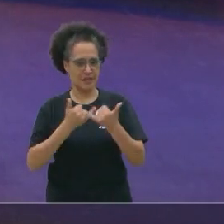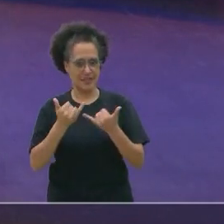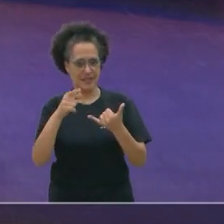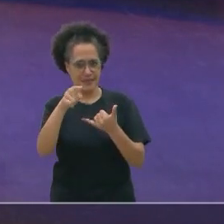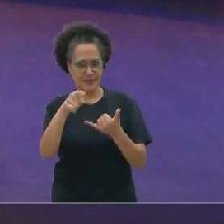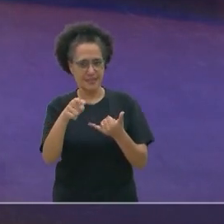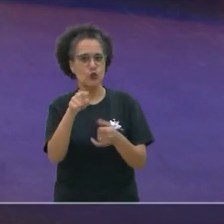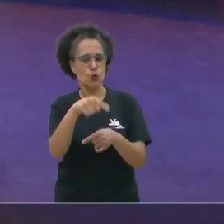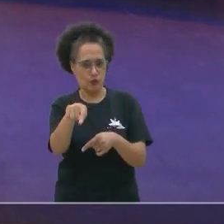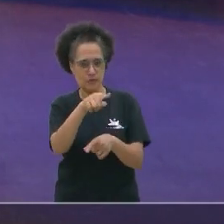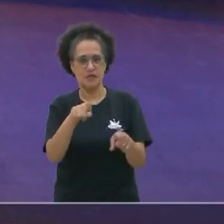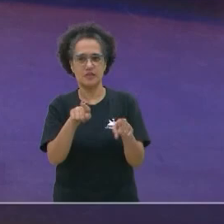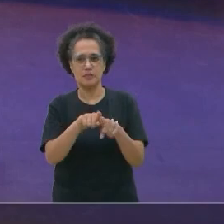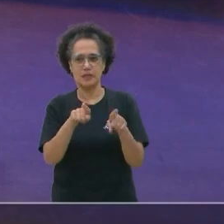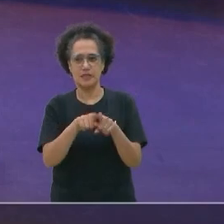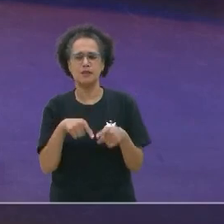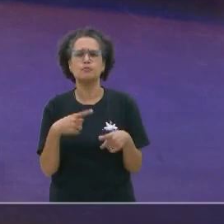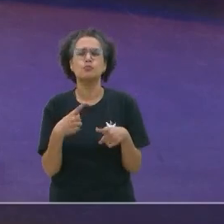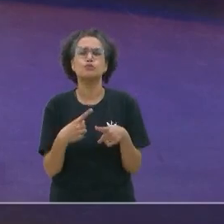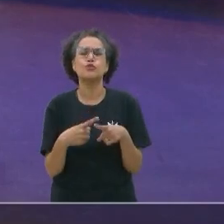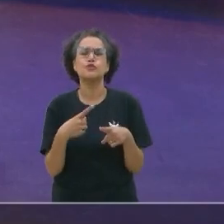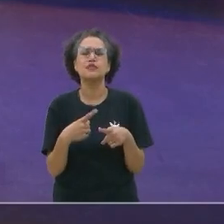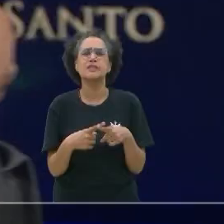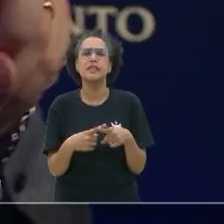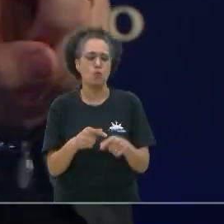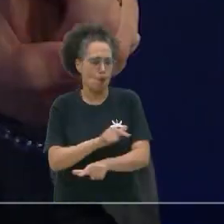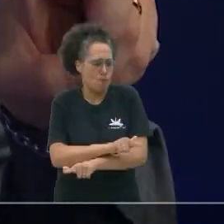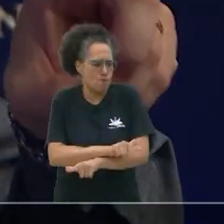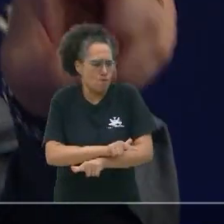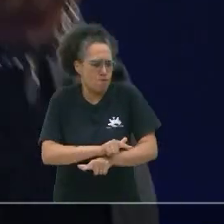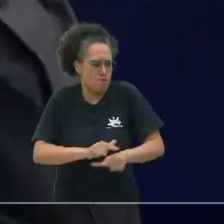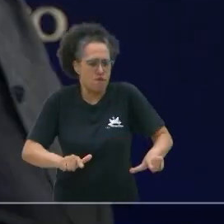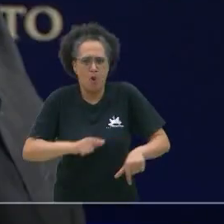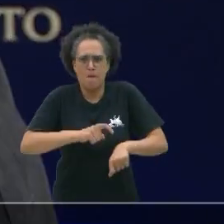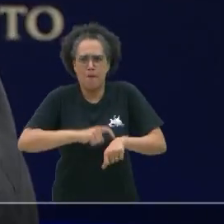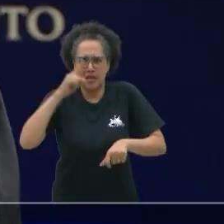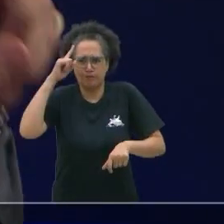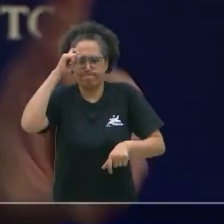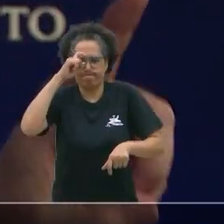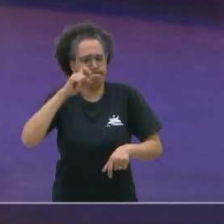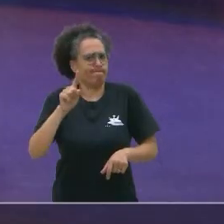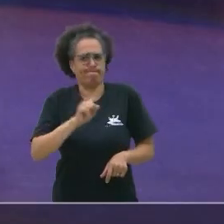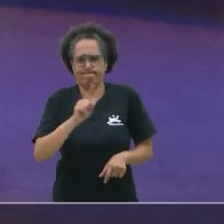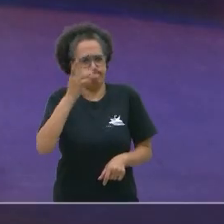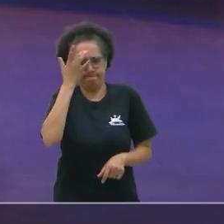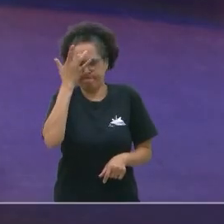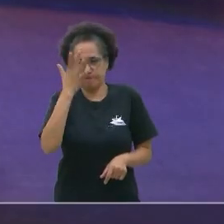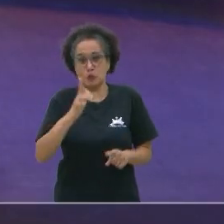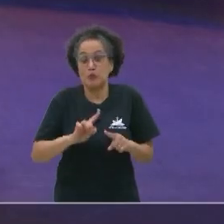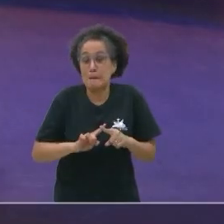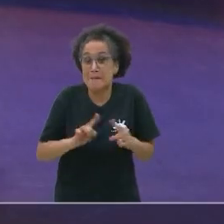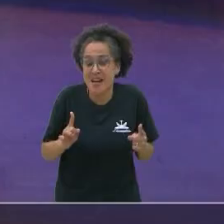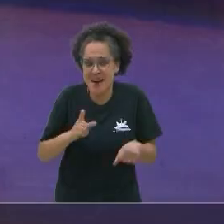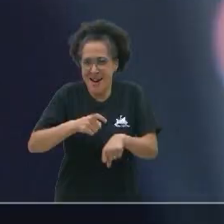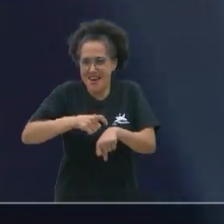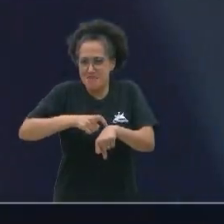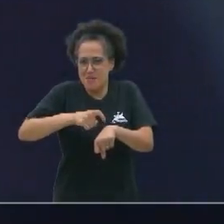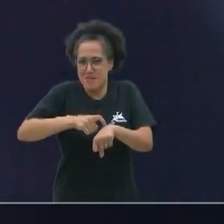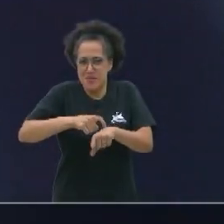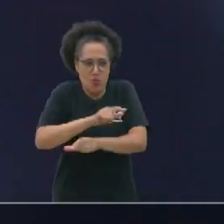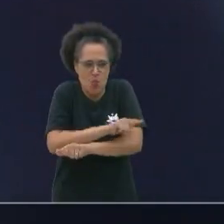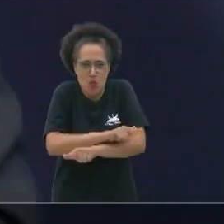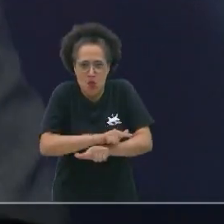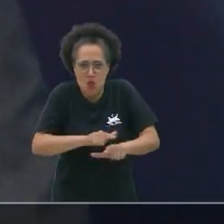também. Sabe por quê? Porque o deserto não é fácil. Mas quando a gente espera o tempo do deserto,